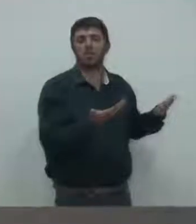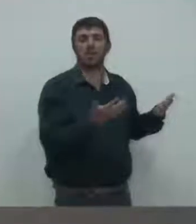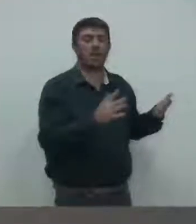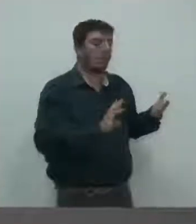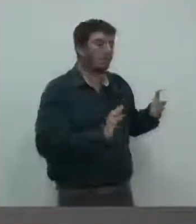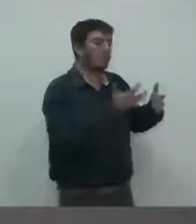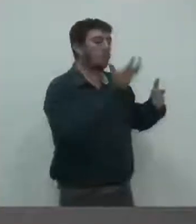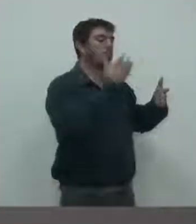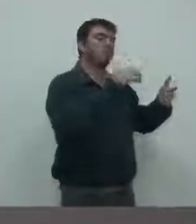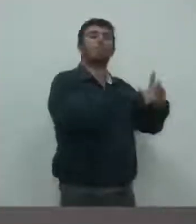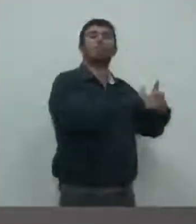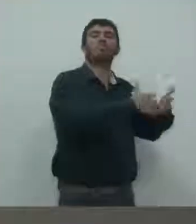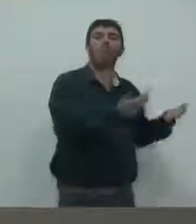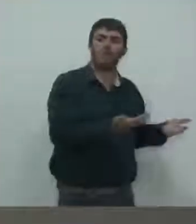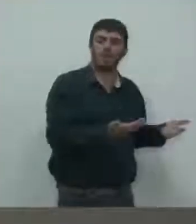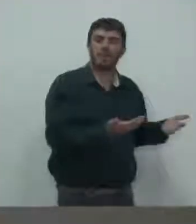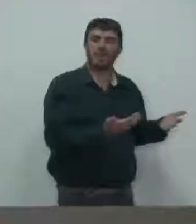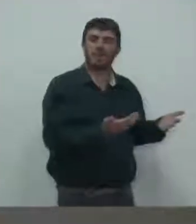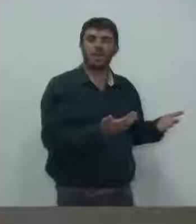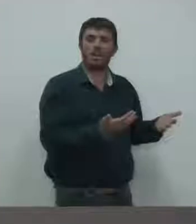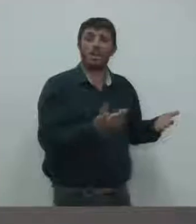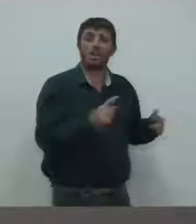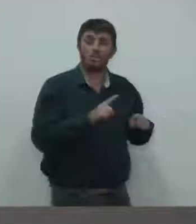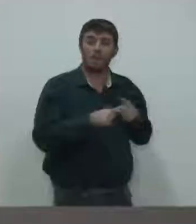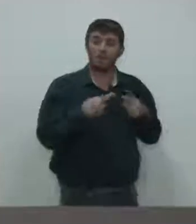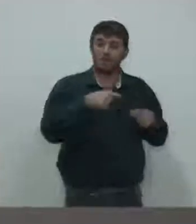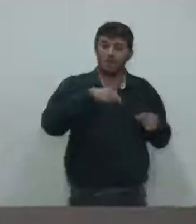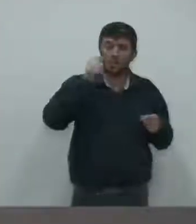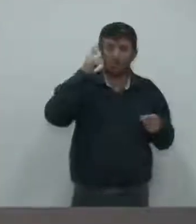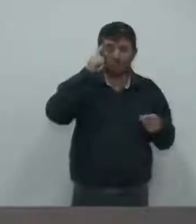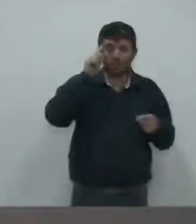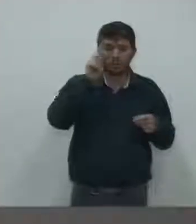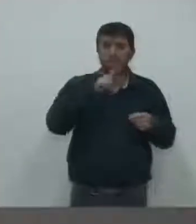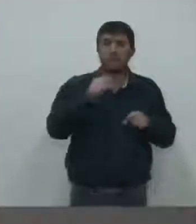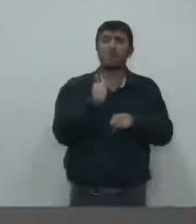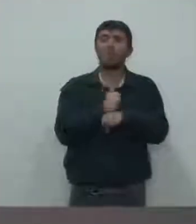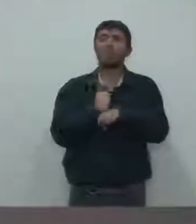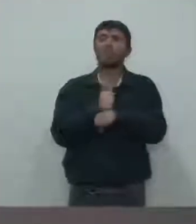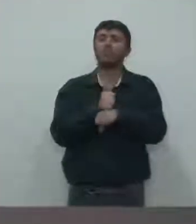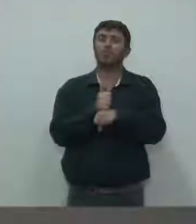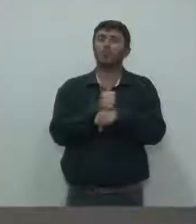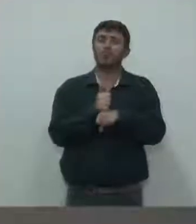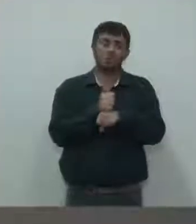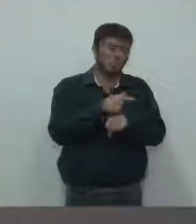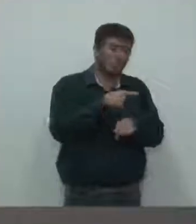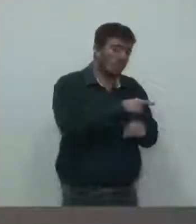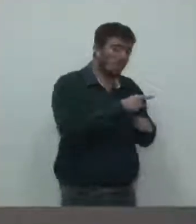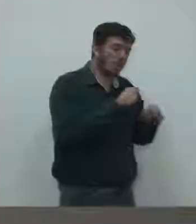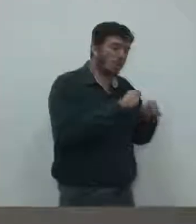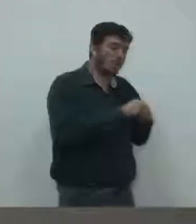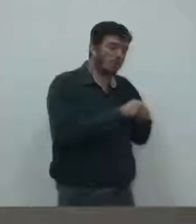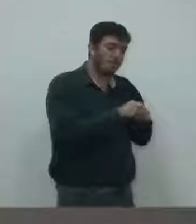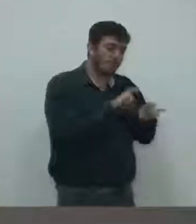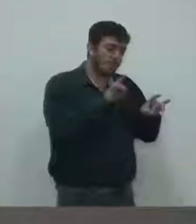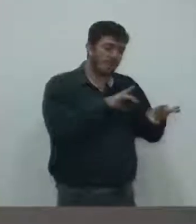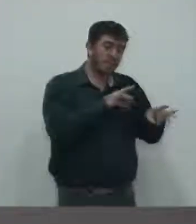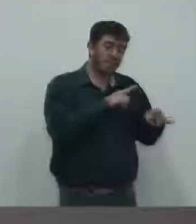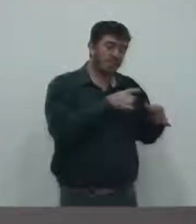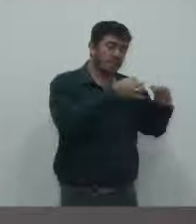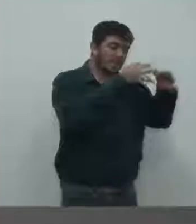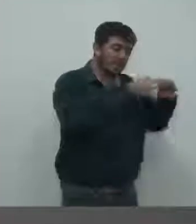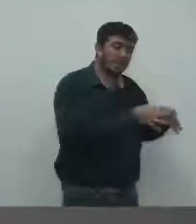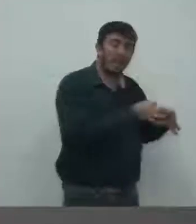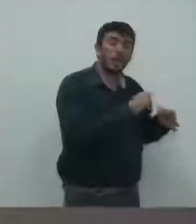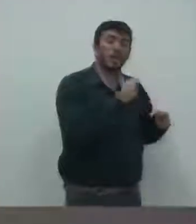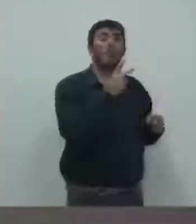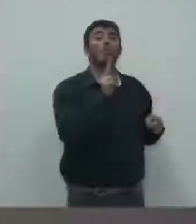na manutenção, a gente tem que usar a técnica para diferenciar se foi uma manutenção corretiva de uma manutenção preventiva. Eu sinto